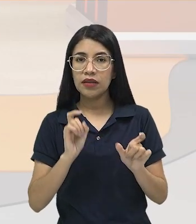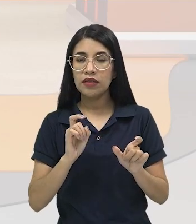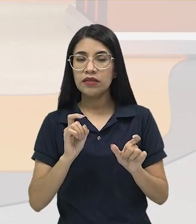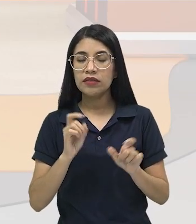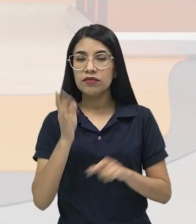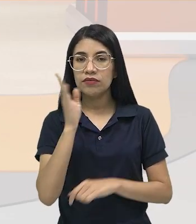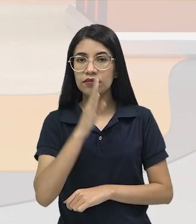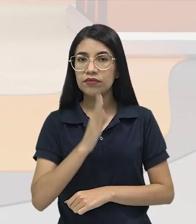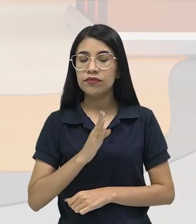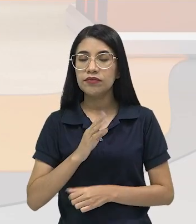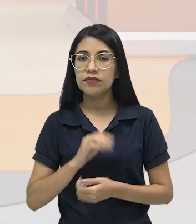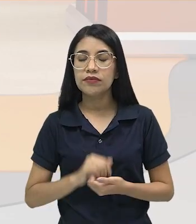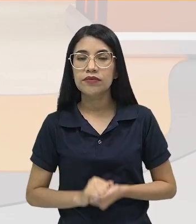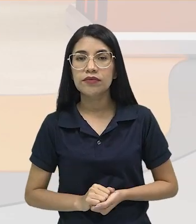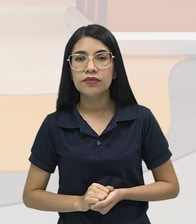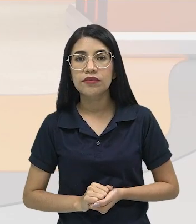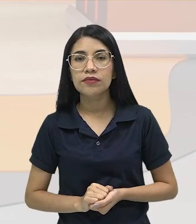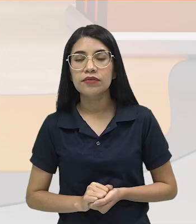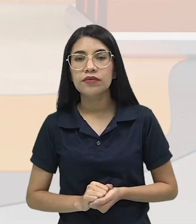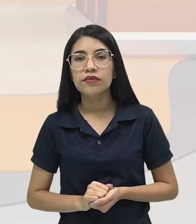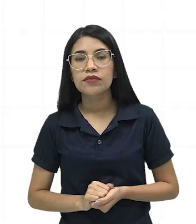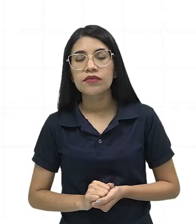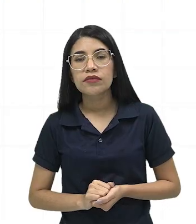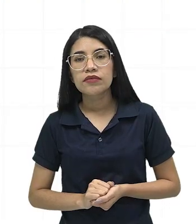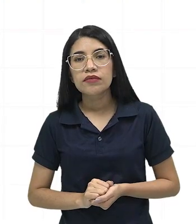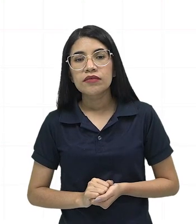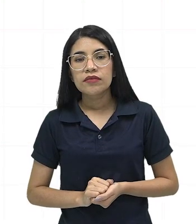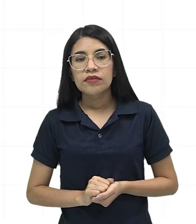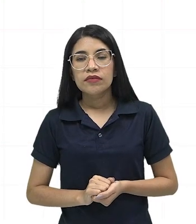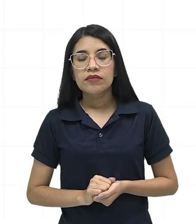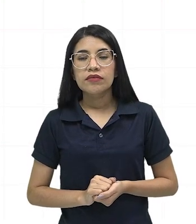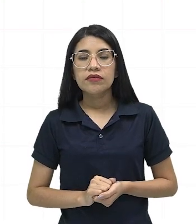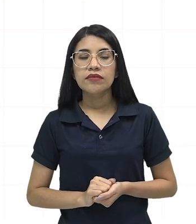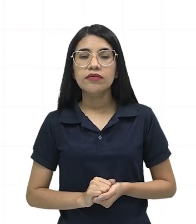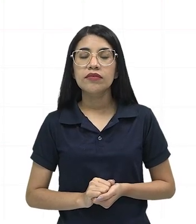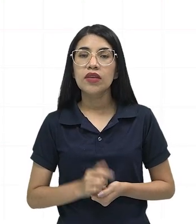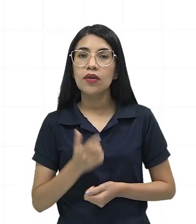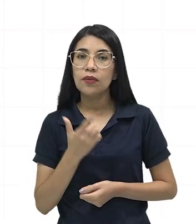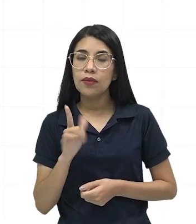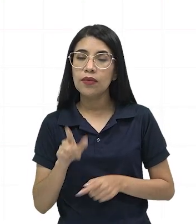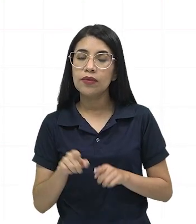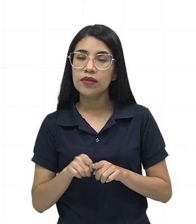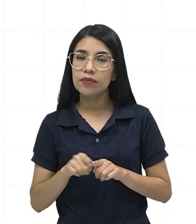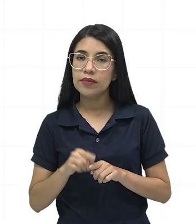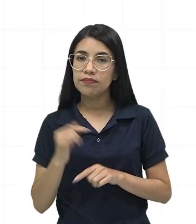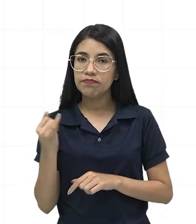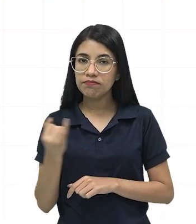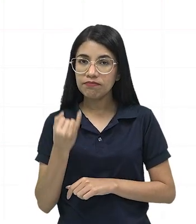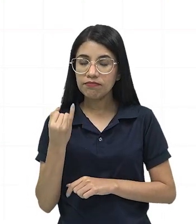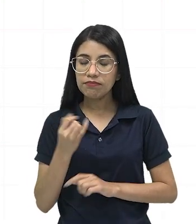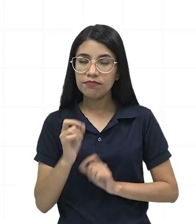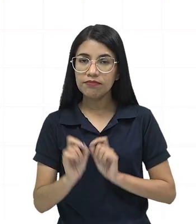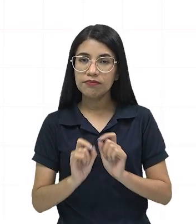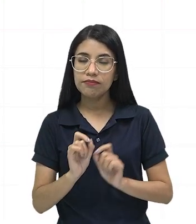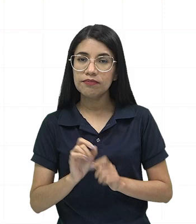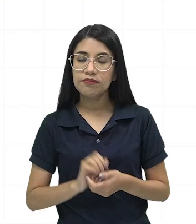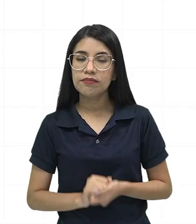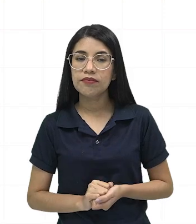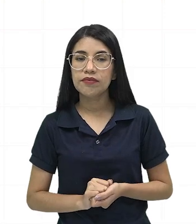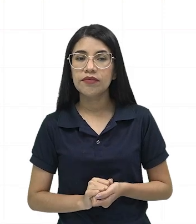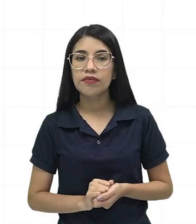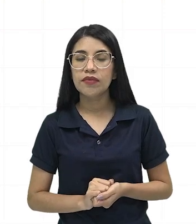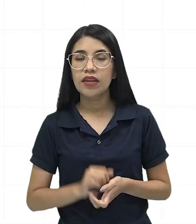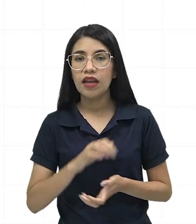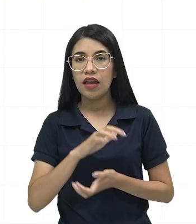do Brasil. Então vamos continuar para ver qual é. Então, outra questão importante que estava acontecendo era a